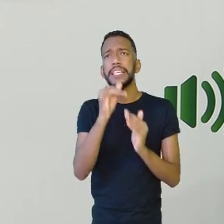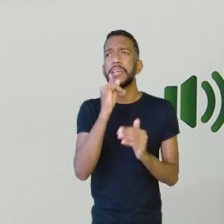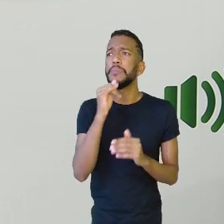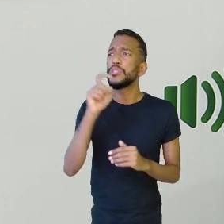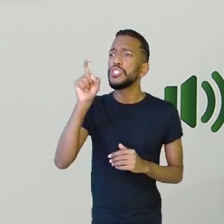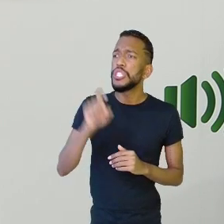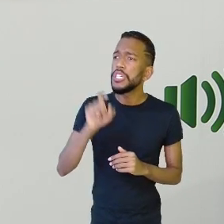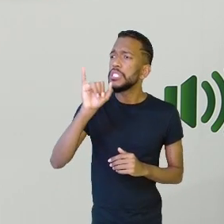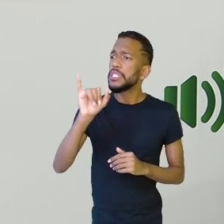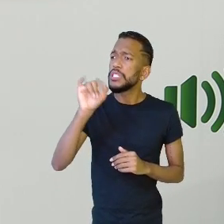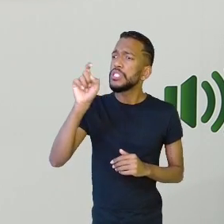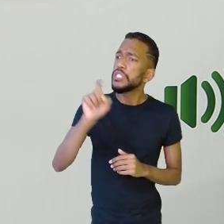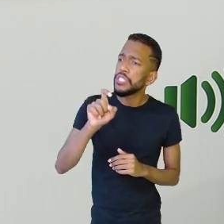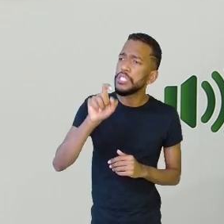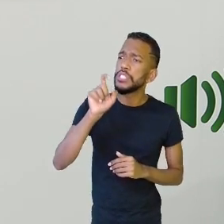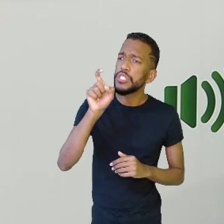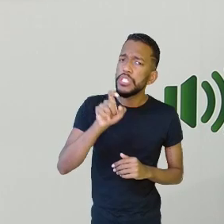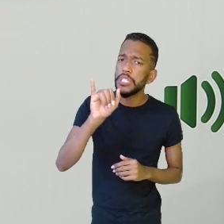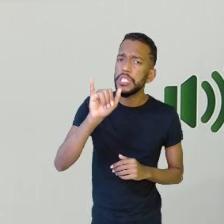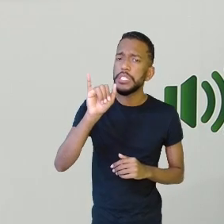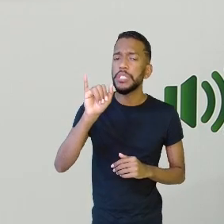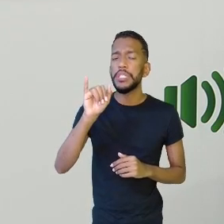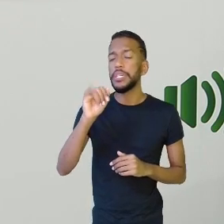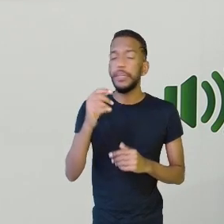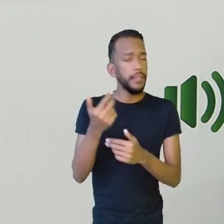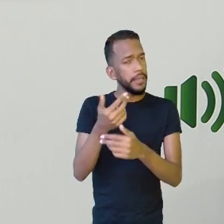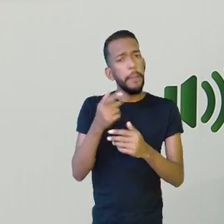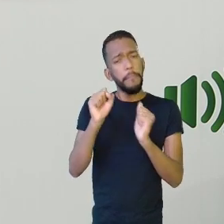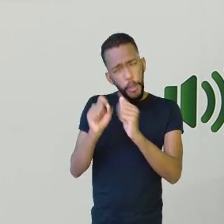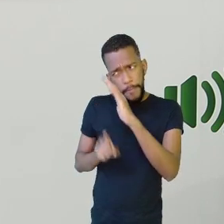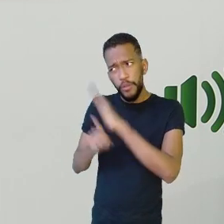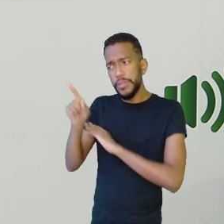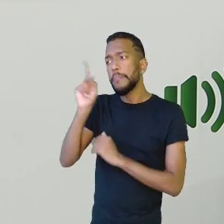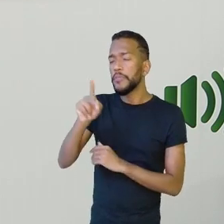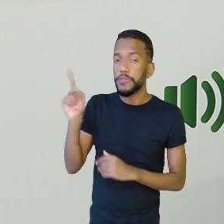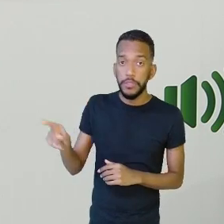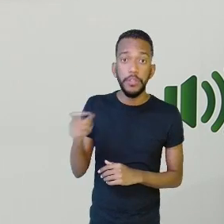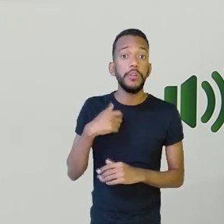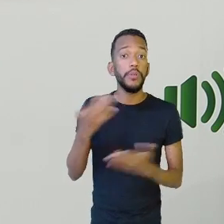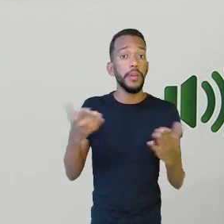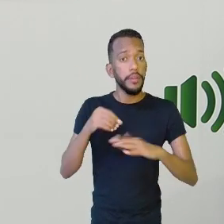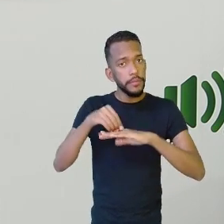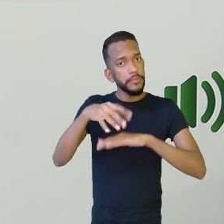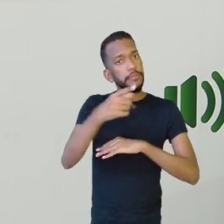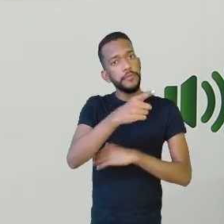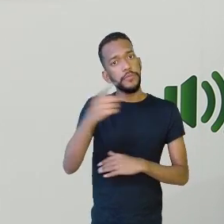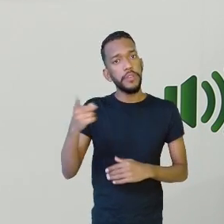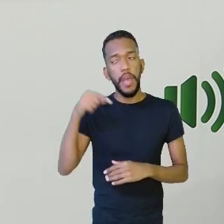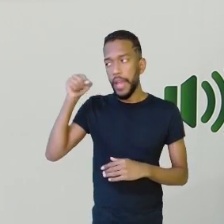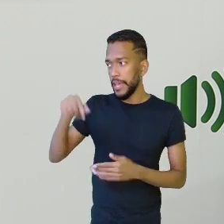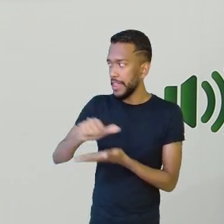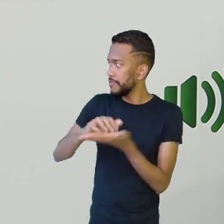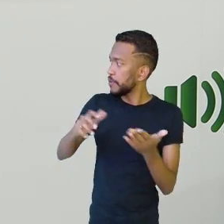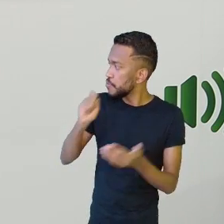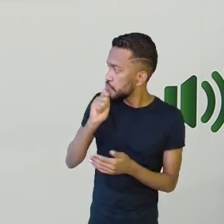eles significam, tá? Pergunta à professora. E uma coisa também que eu vou sugerir a vocês, que não está aqui nas